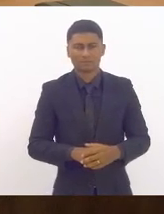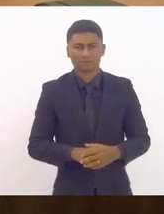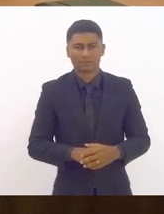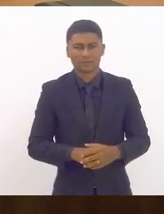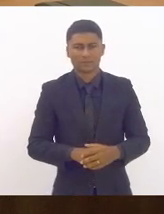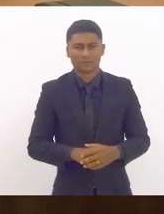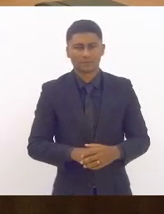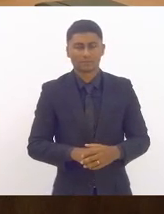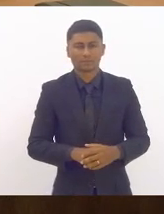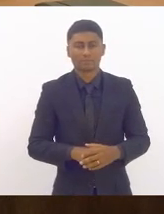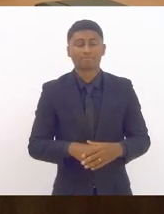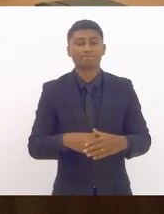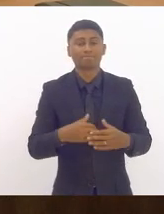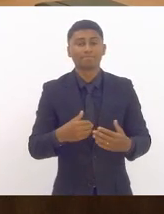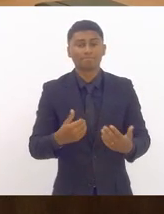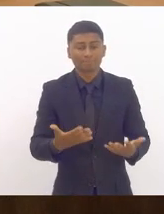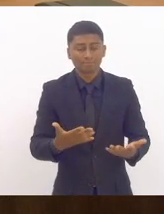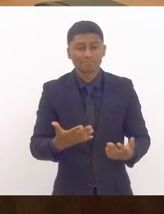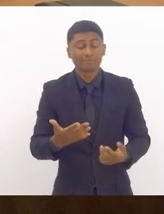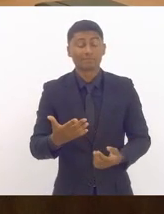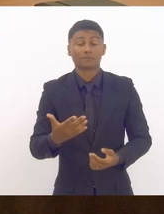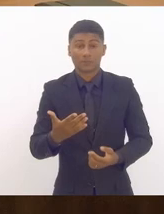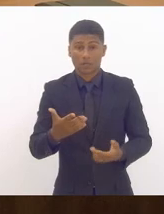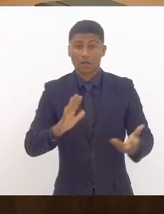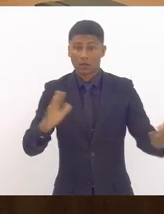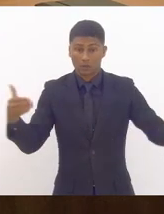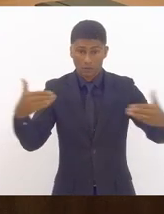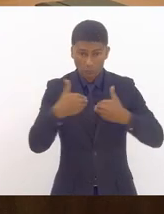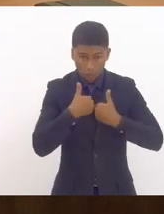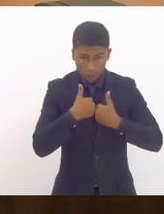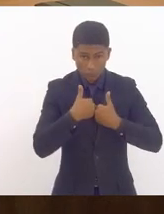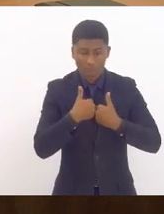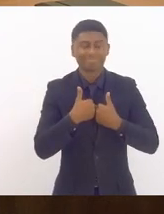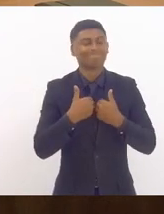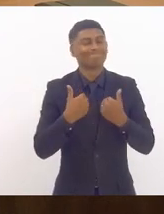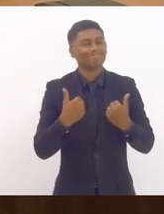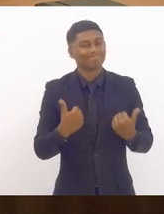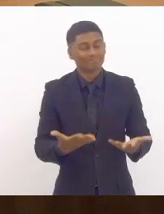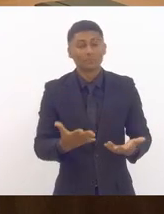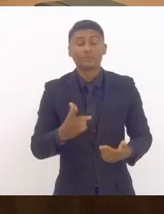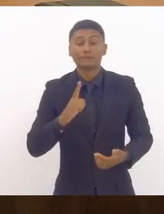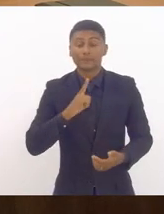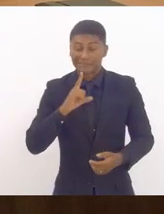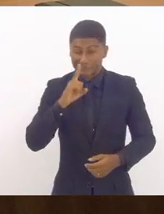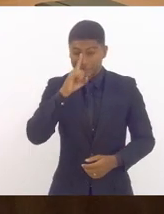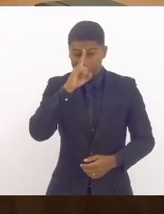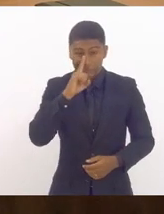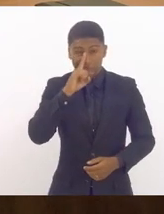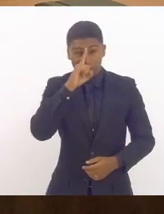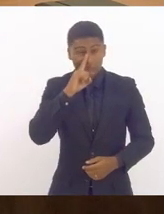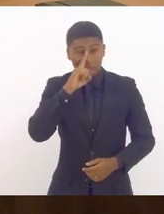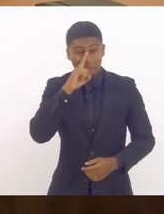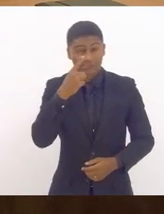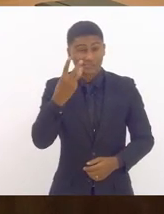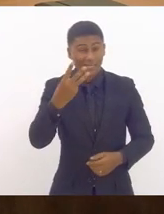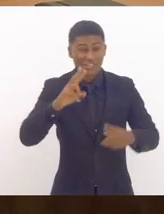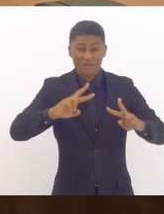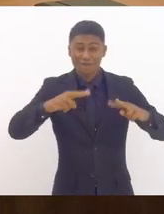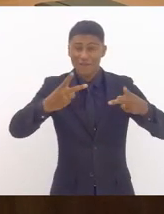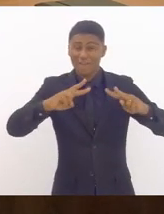essa síndrome possui 3 vezes mais risco de cometerem